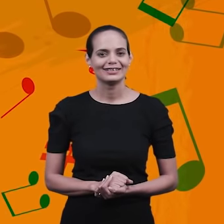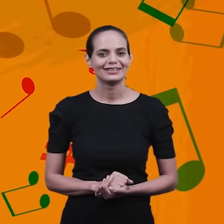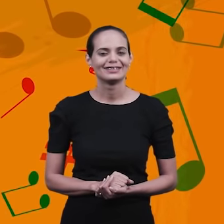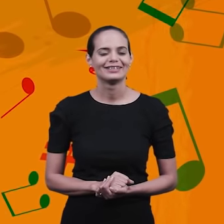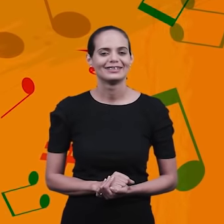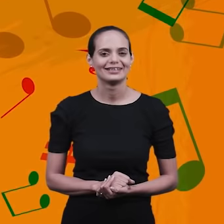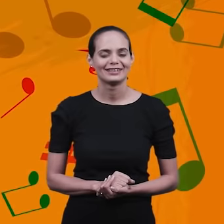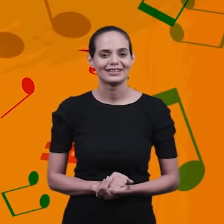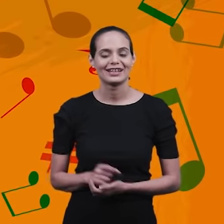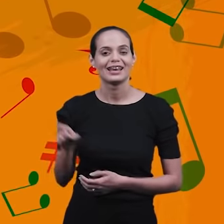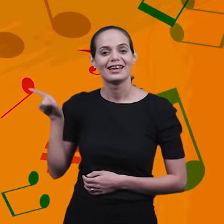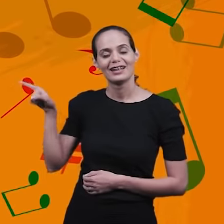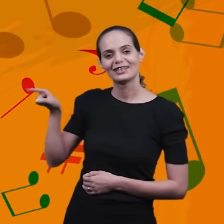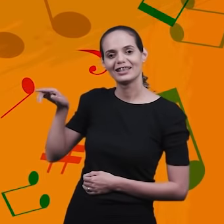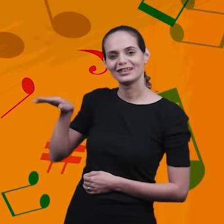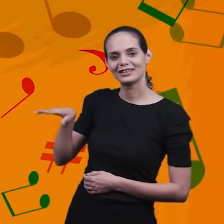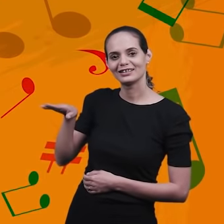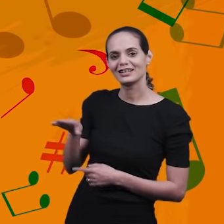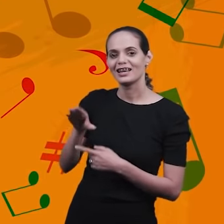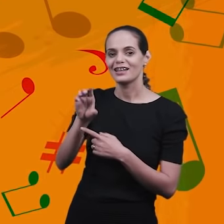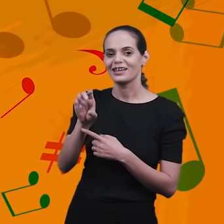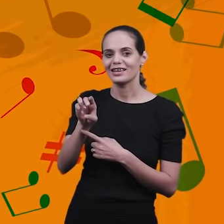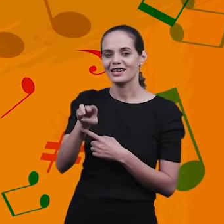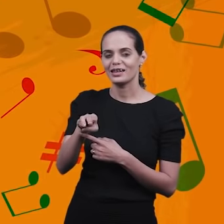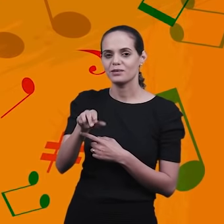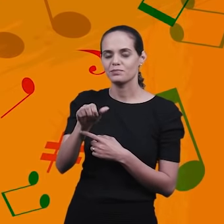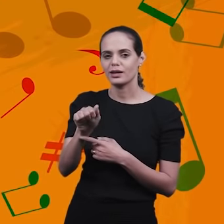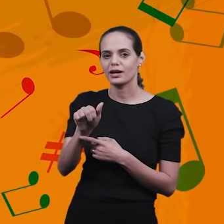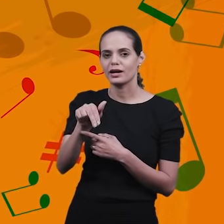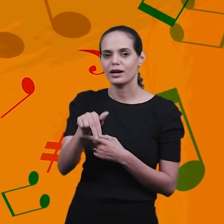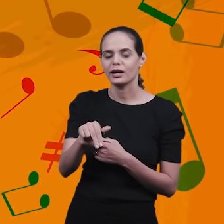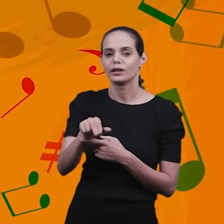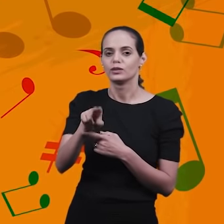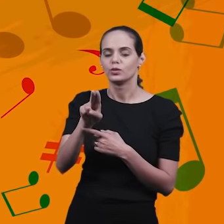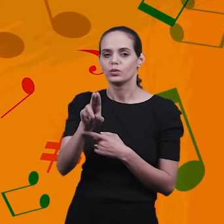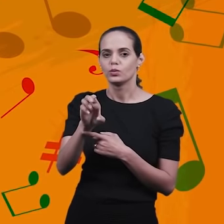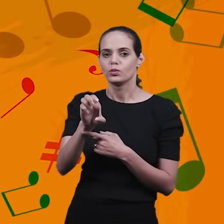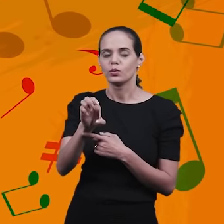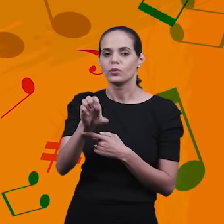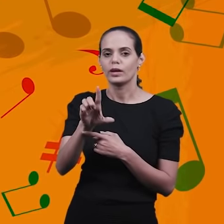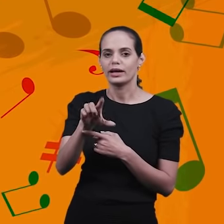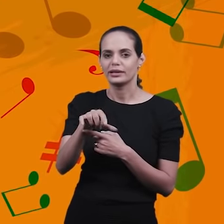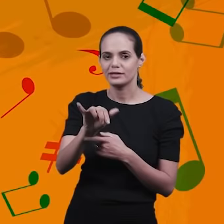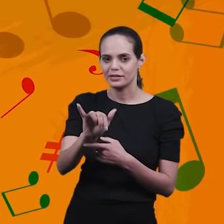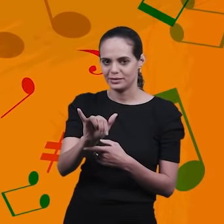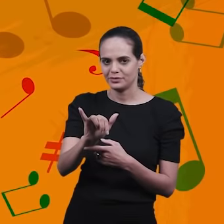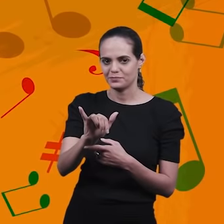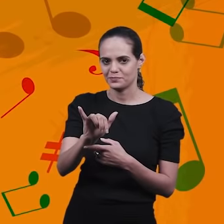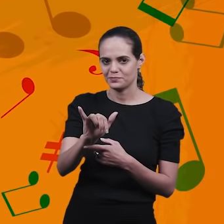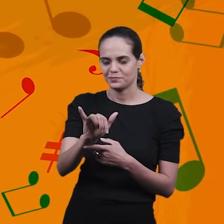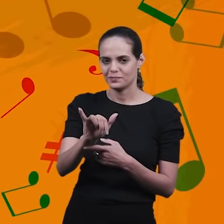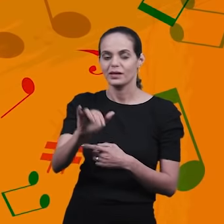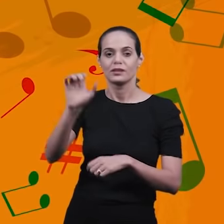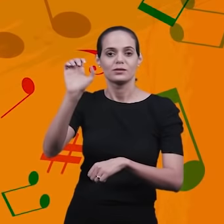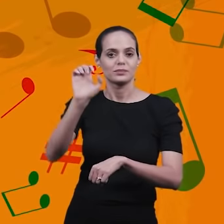Essa é a intermediária Emanuele Gomes, de Cascavel, Paraná.